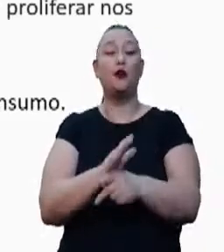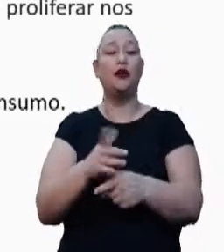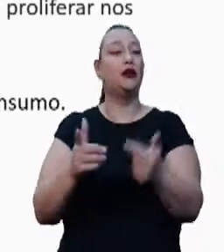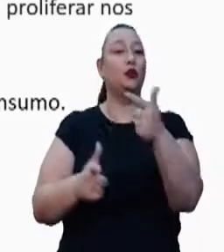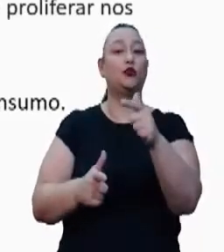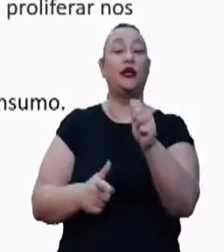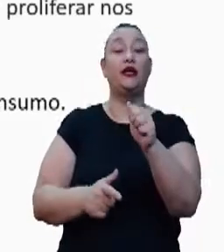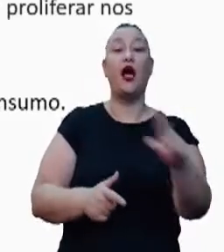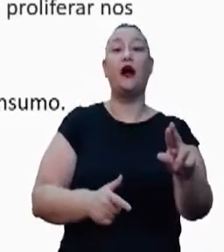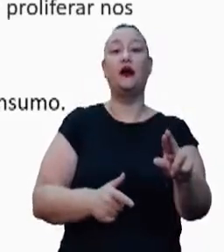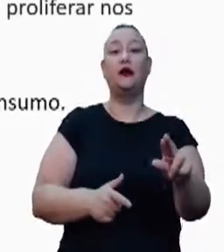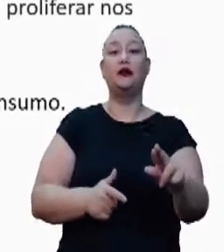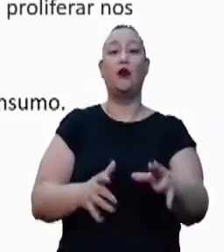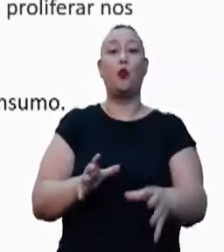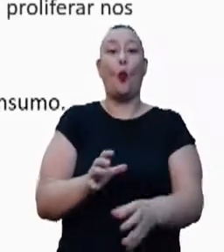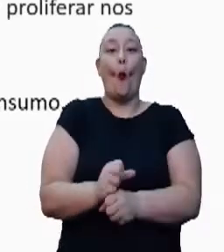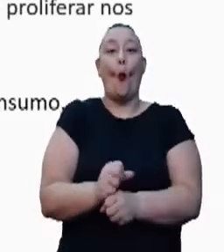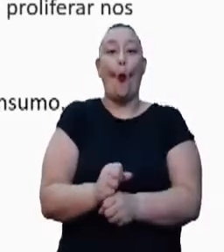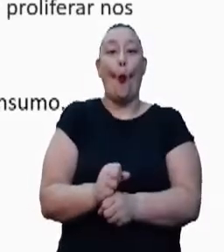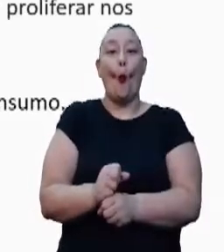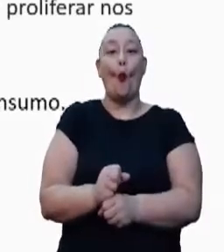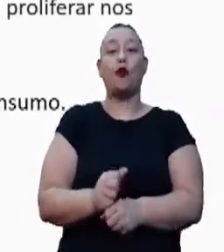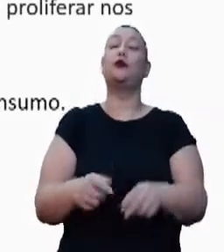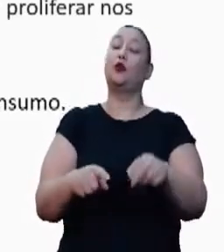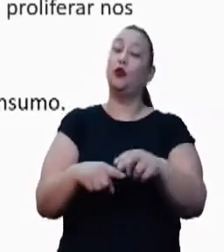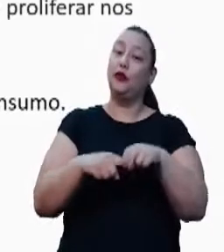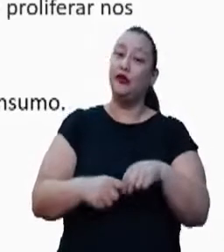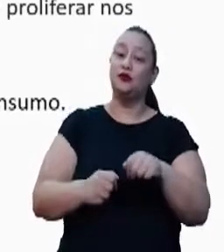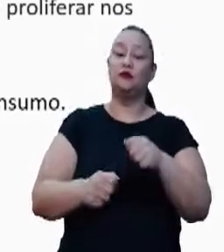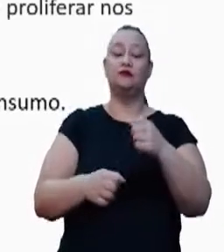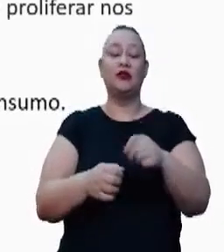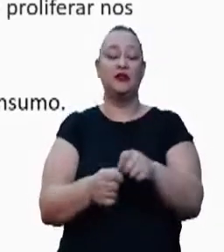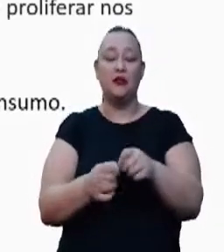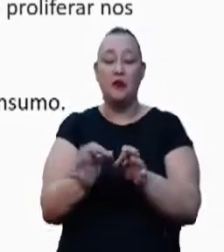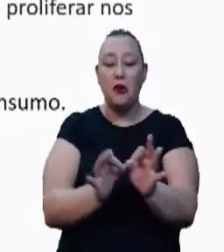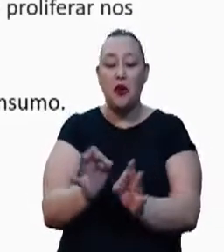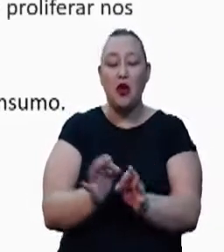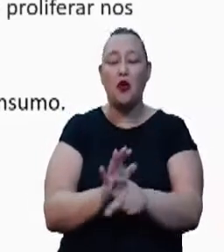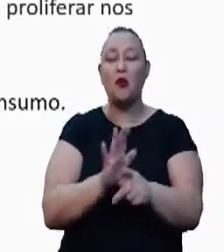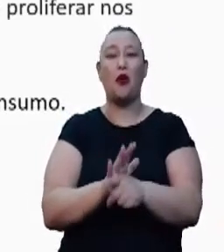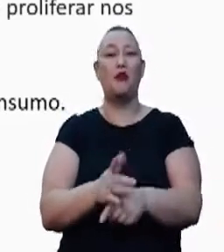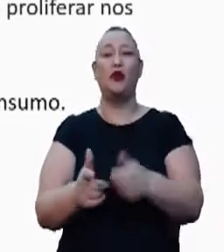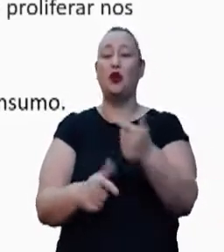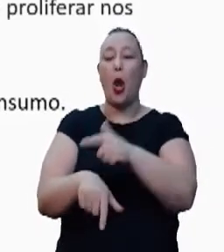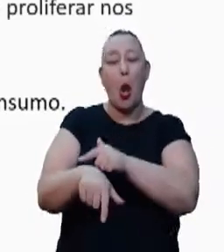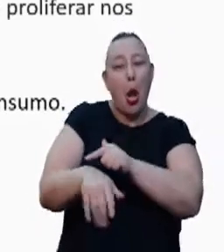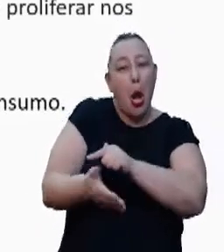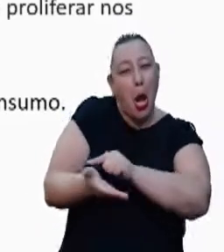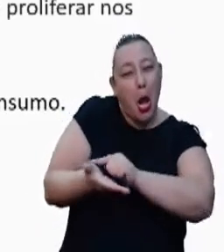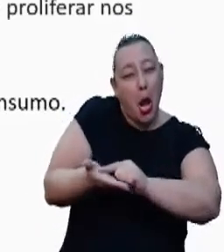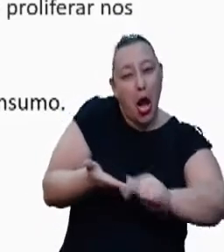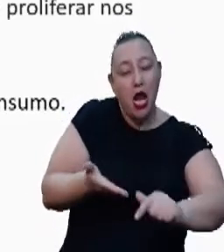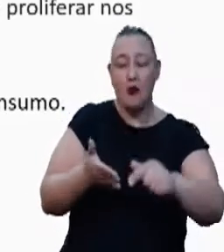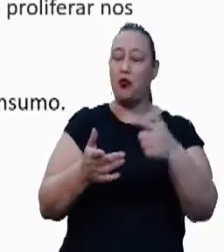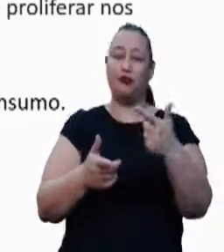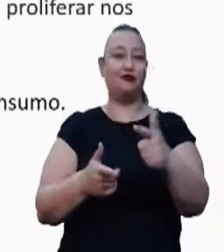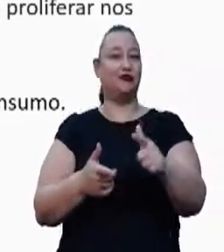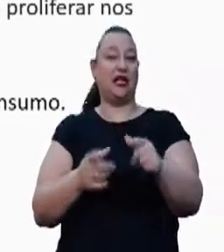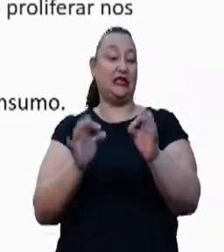alimento que não foi feito com uma boa produção de higiene, né? Não é nem questão de higiene, também é